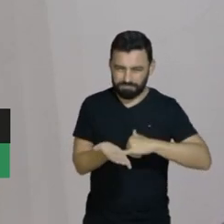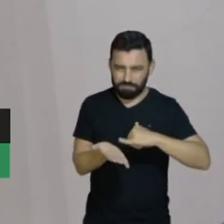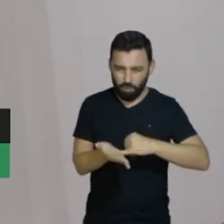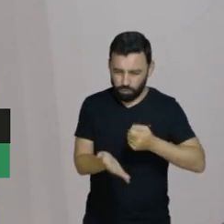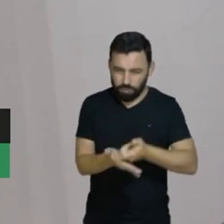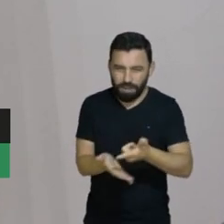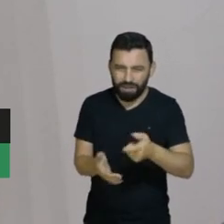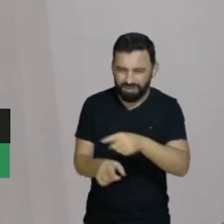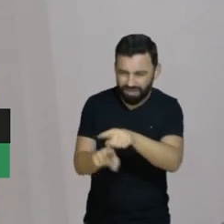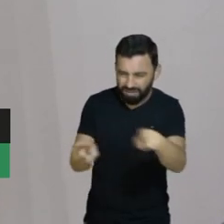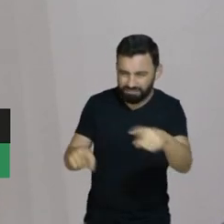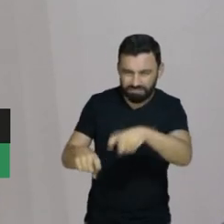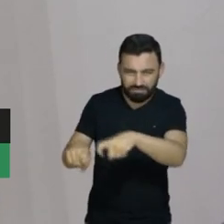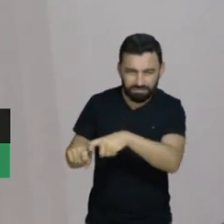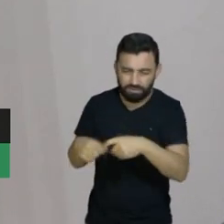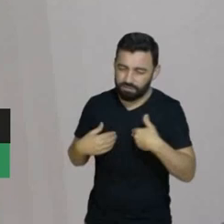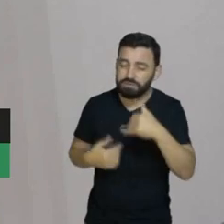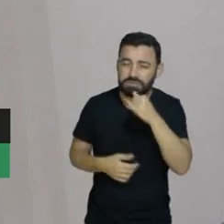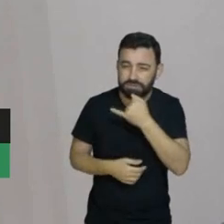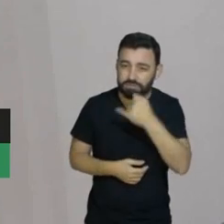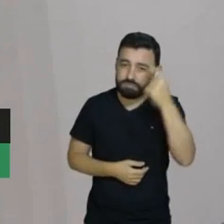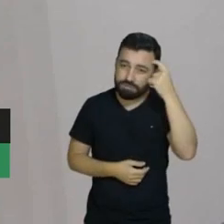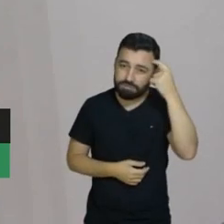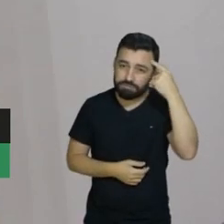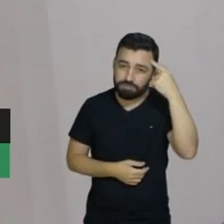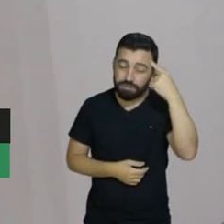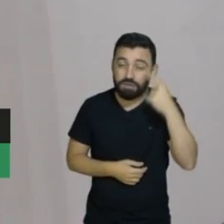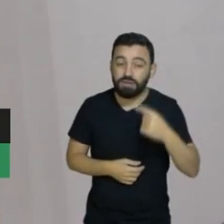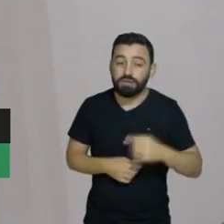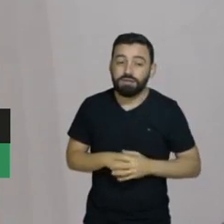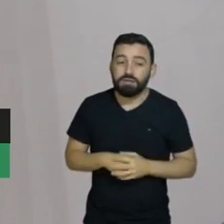transar. Eu acho isso. Enfim. Bom, então, esses argumentos,